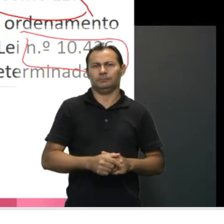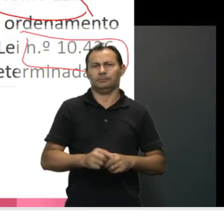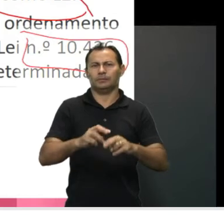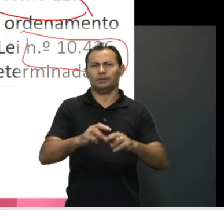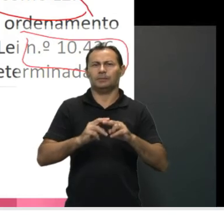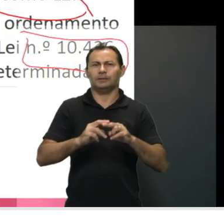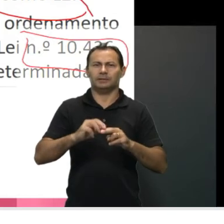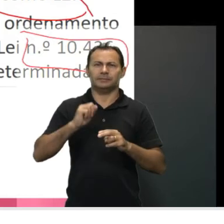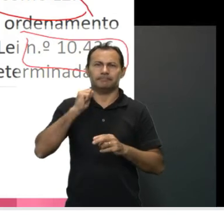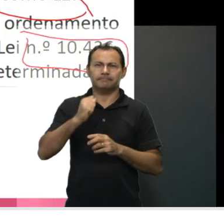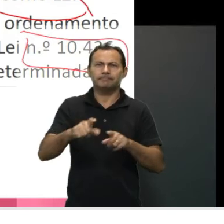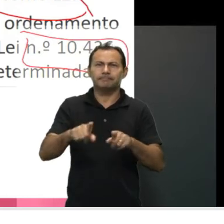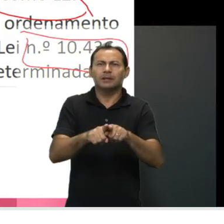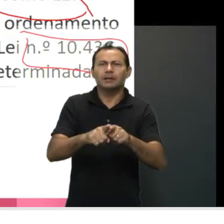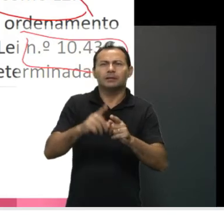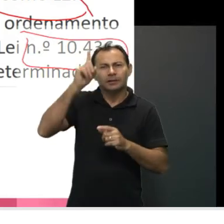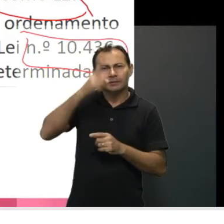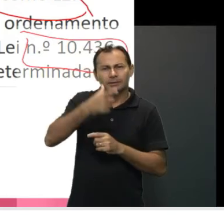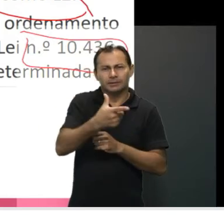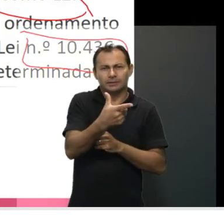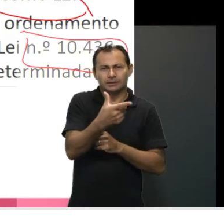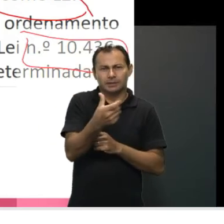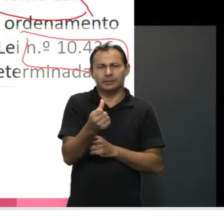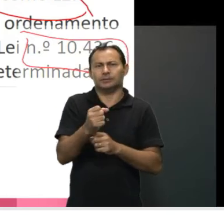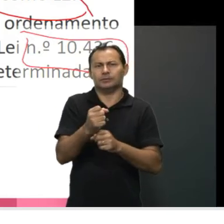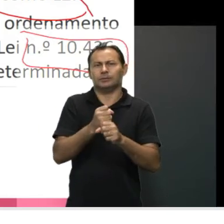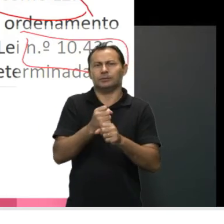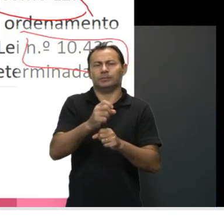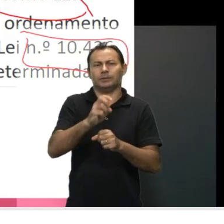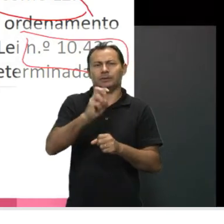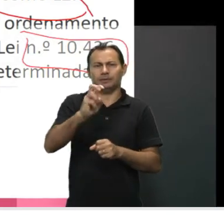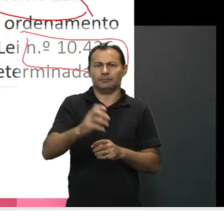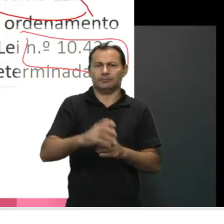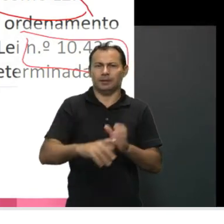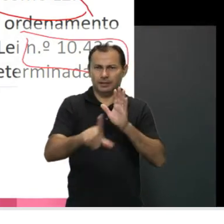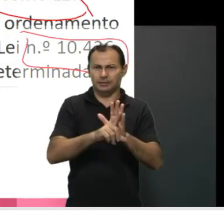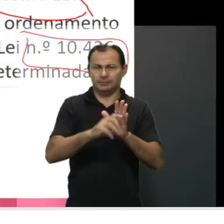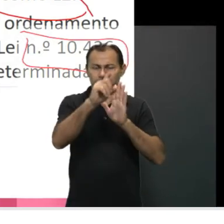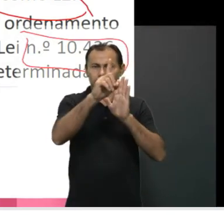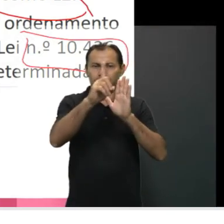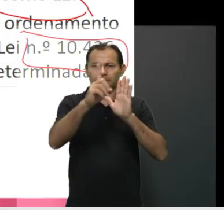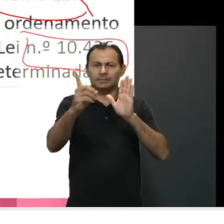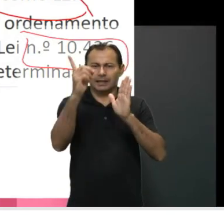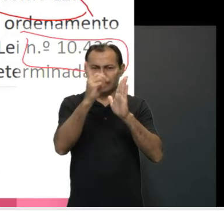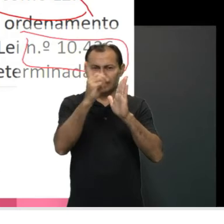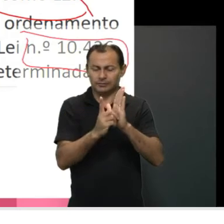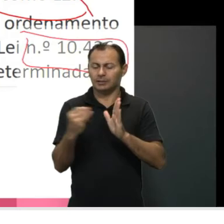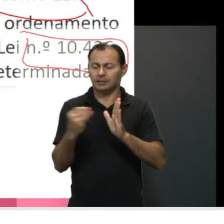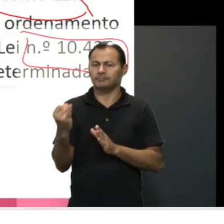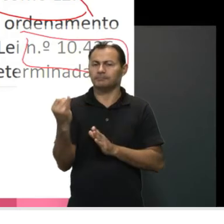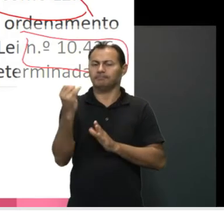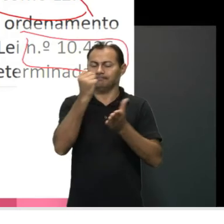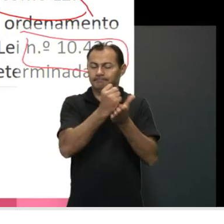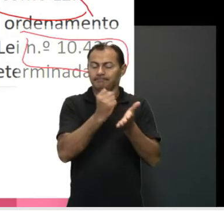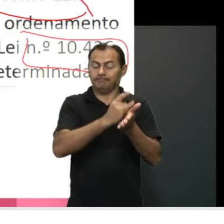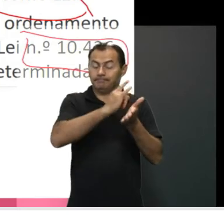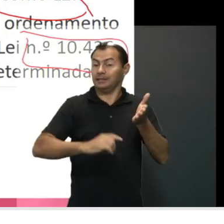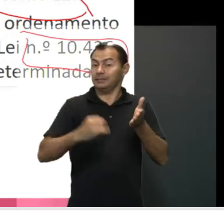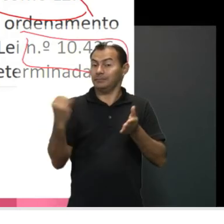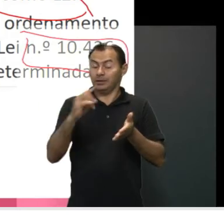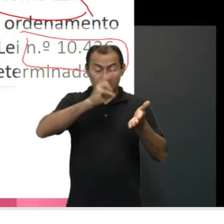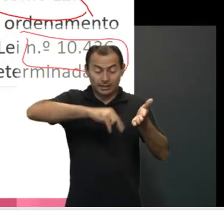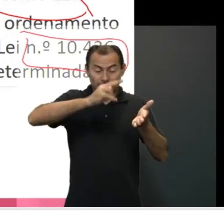2005. A lei quanto o decreto são documentos que é importantíssimo que você realize a leitura na íntegra desses documentos. Esses